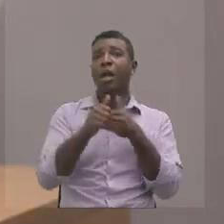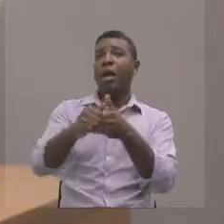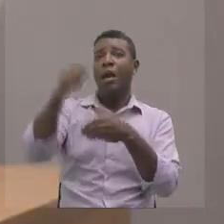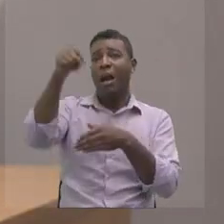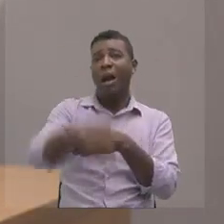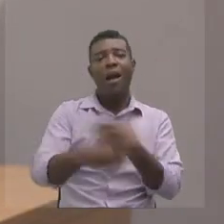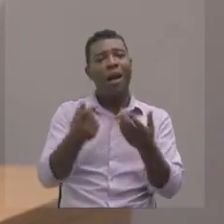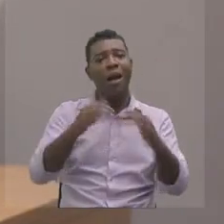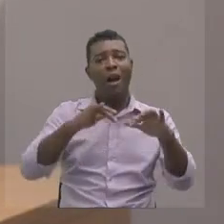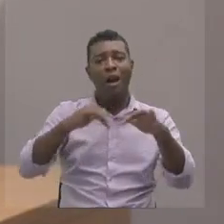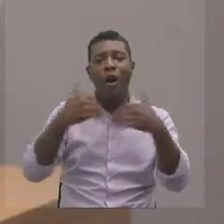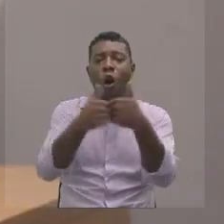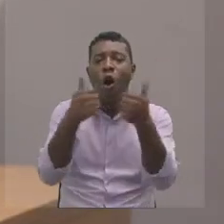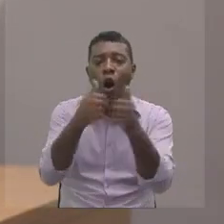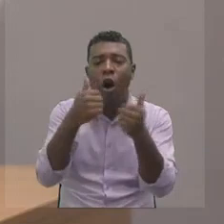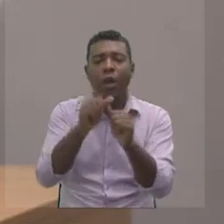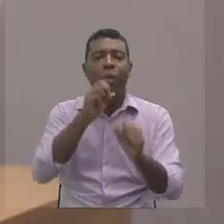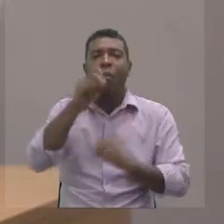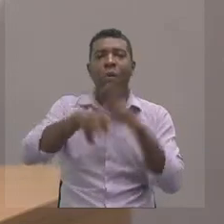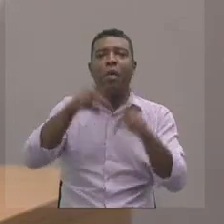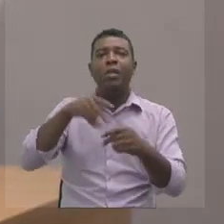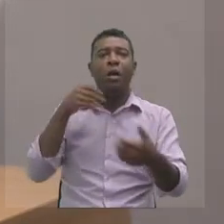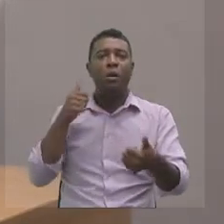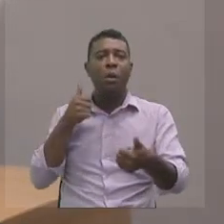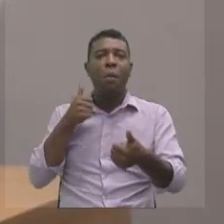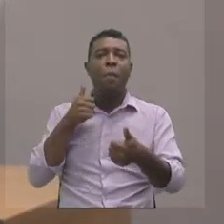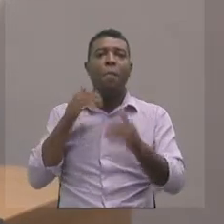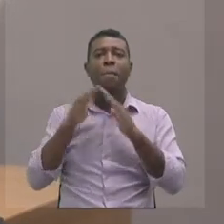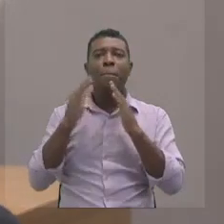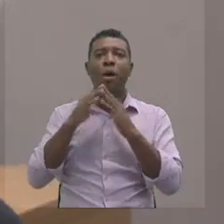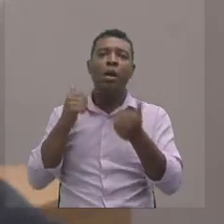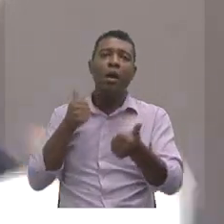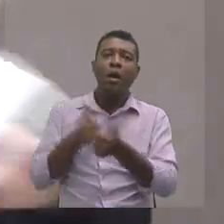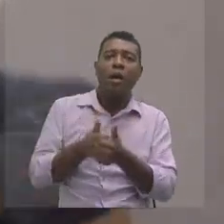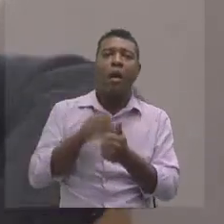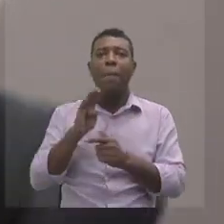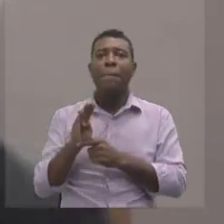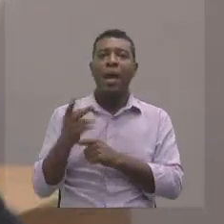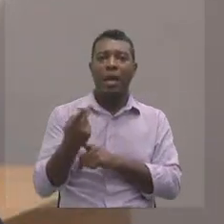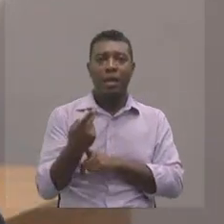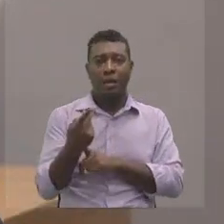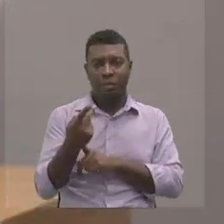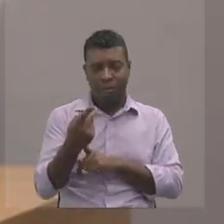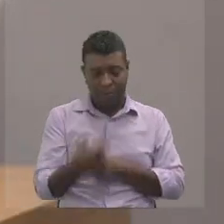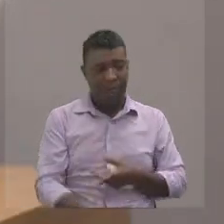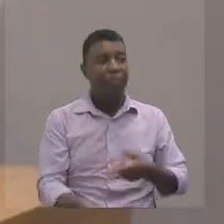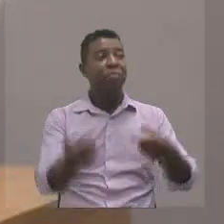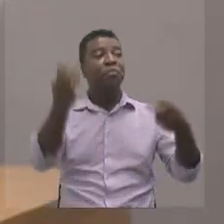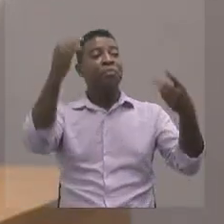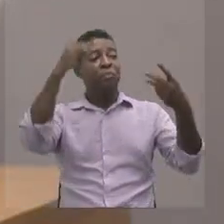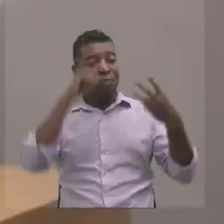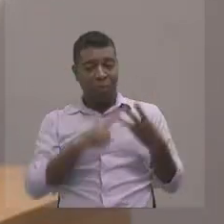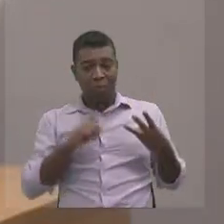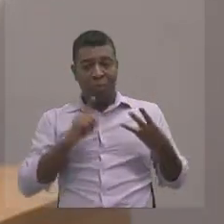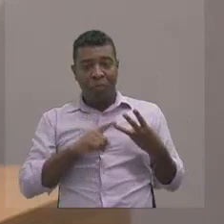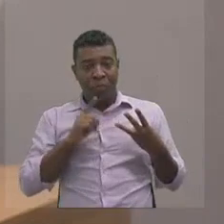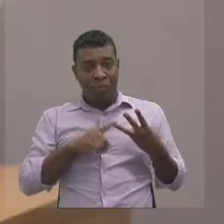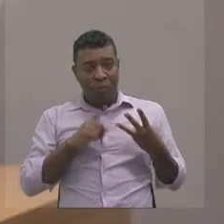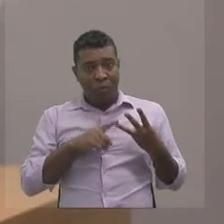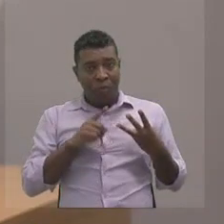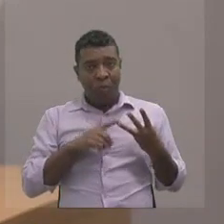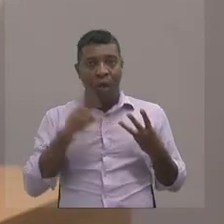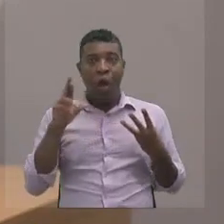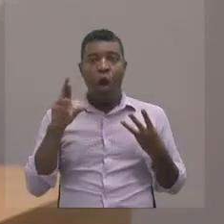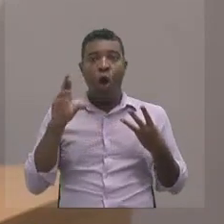que mora na região metropolitana de Belo Horizonte rodo anel enquanto a gente não tem nem